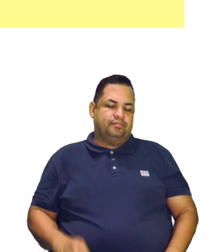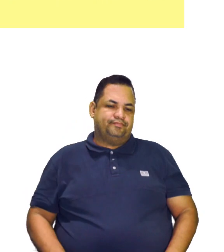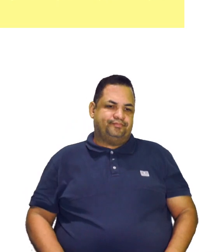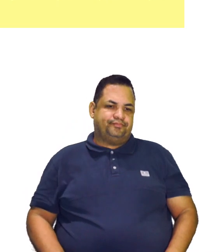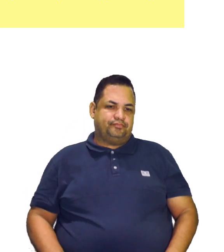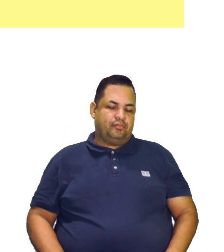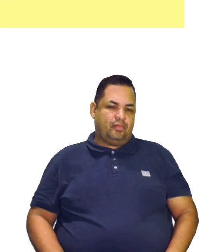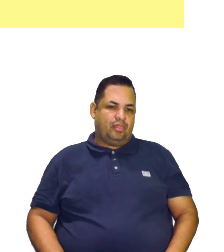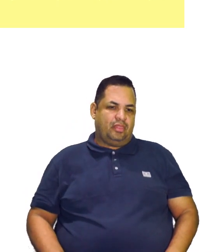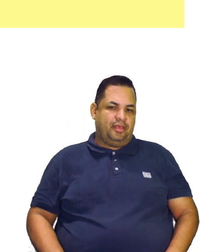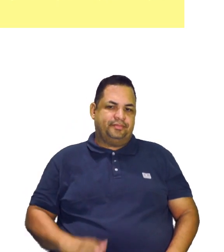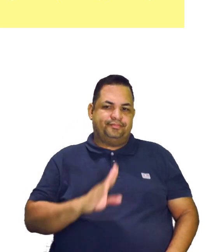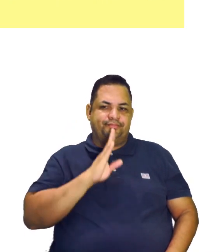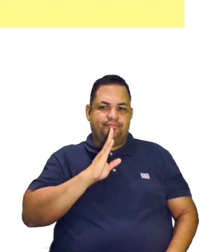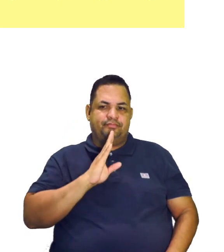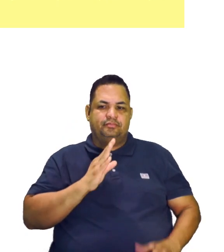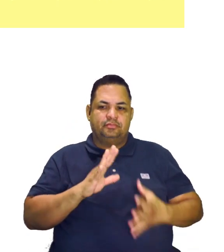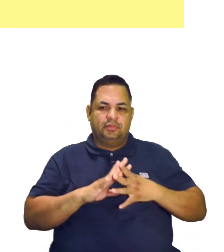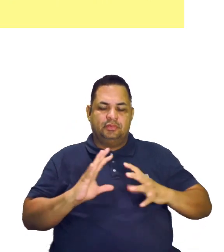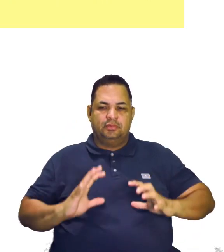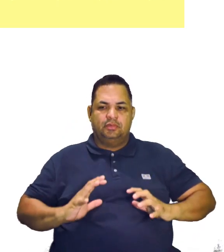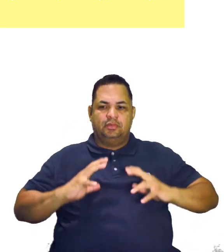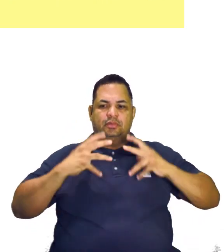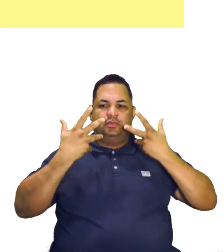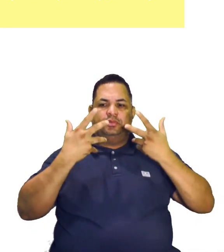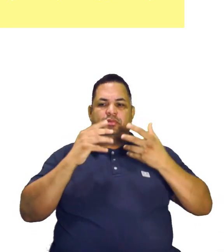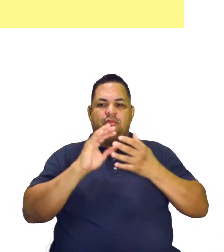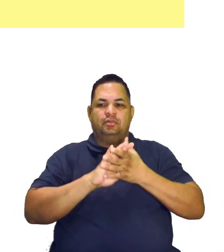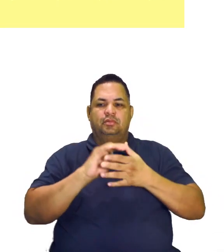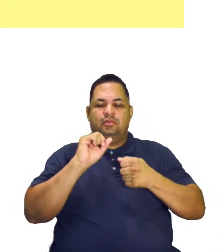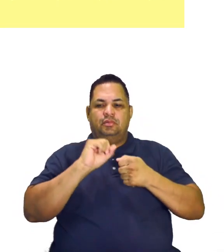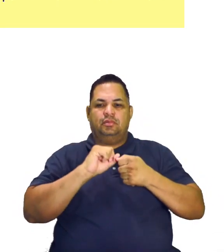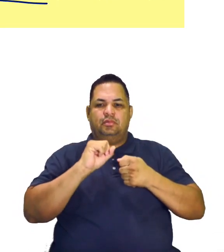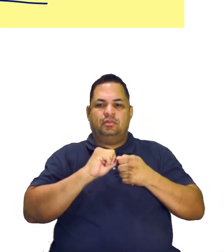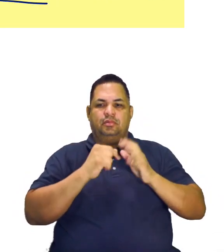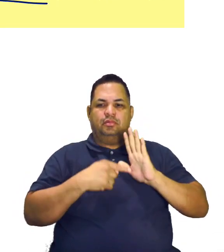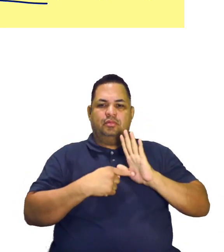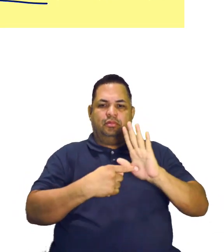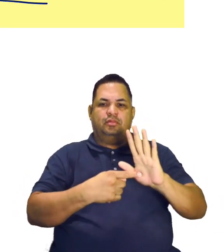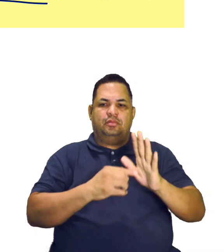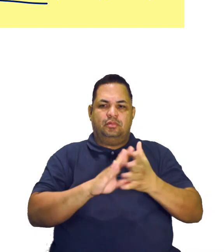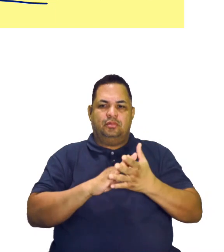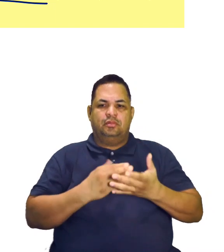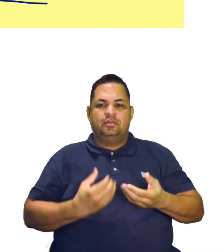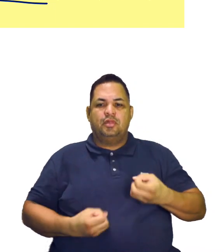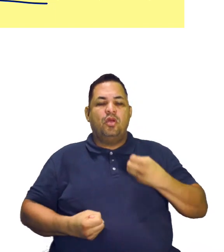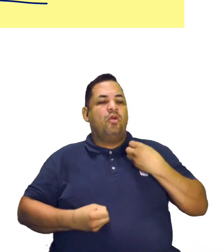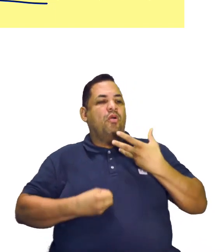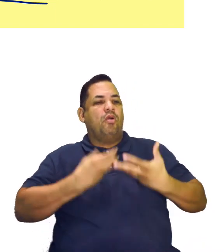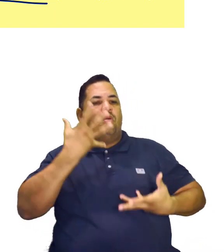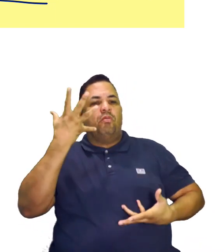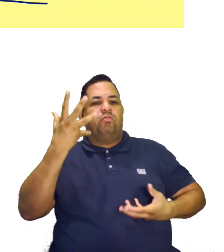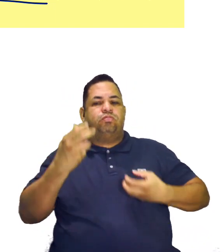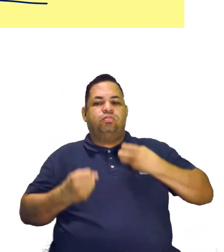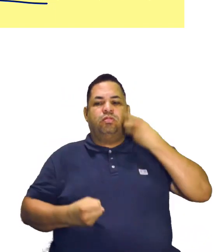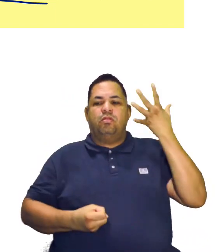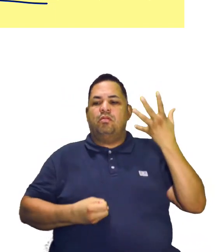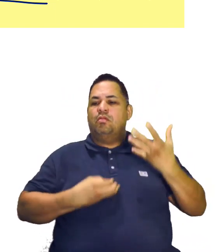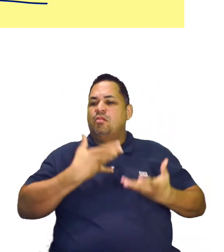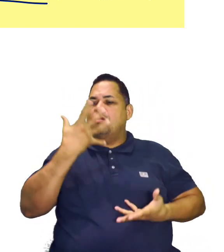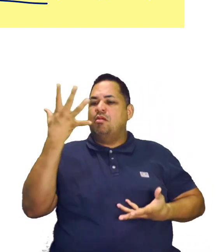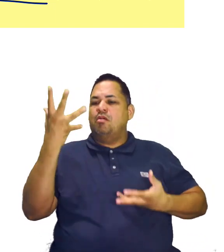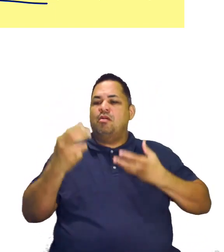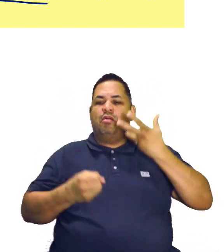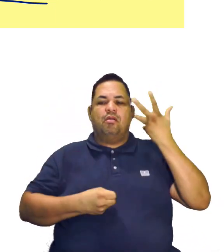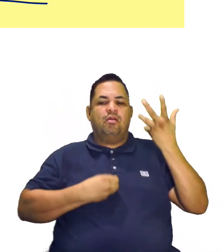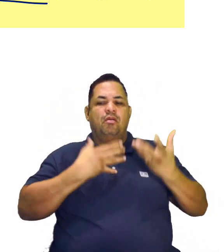e que, durante os festivais, né, fazem, então, apresentações de ópera. Então,